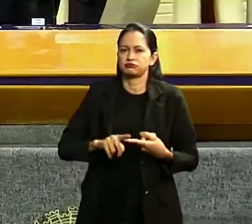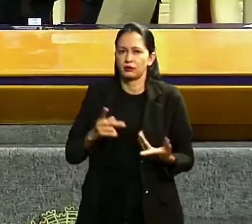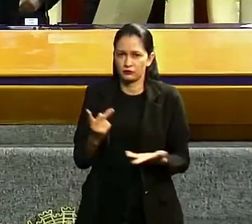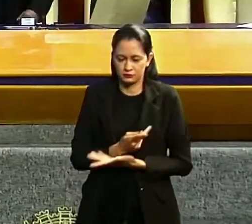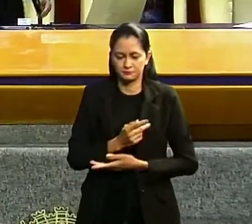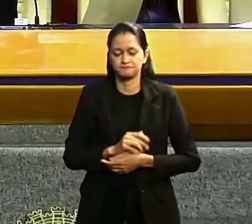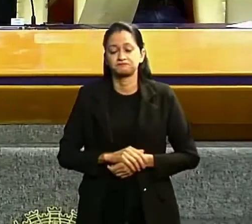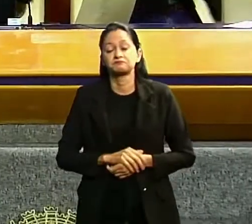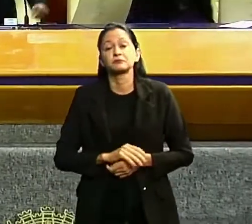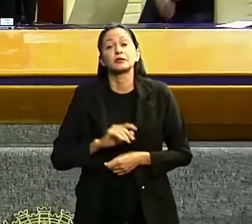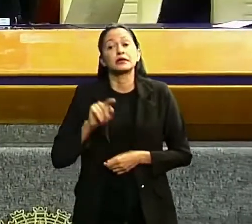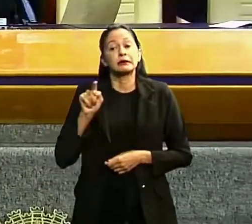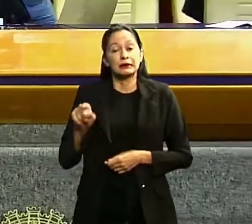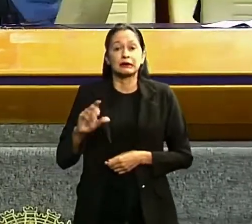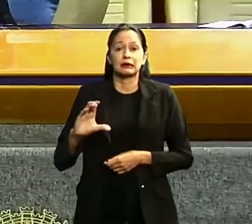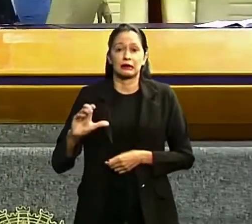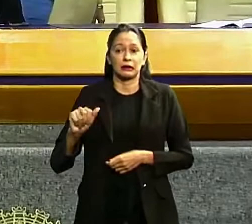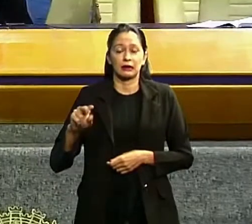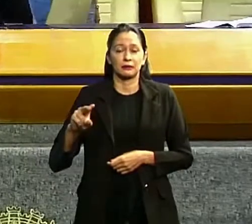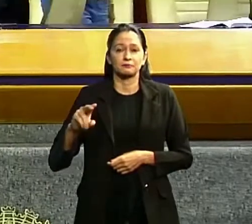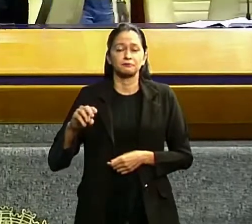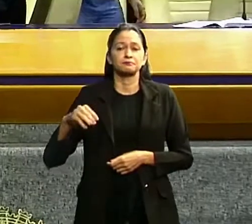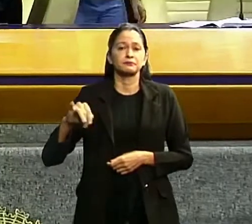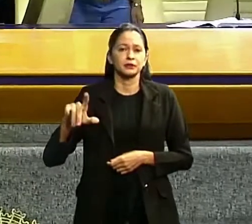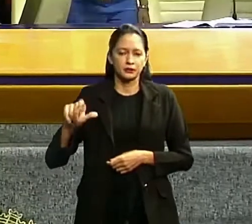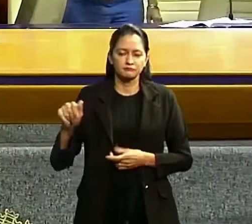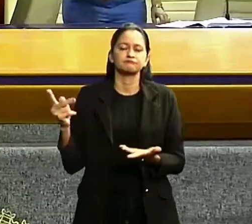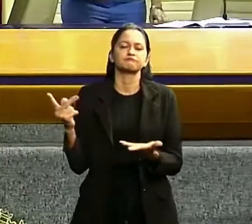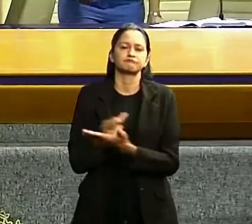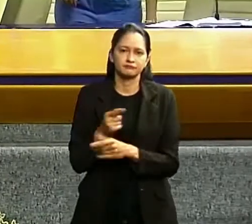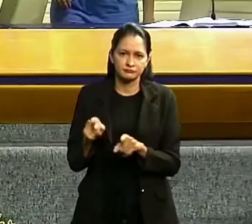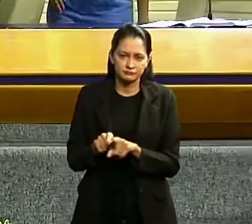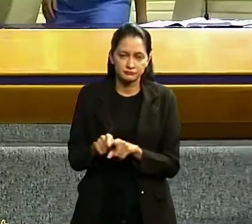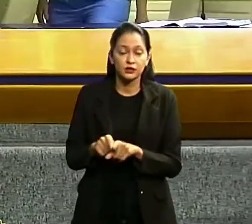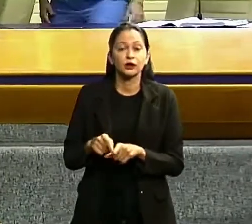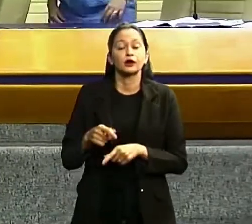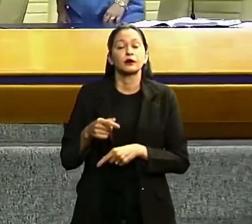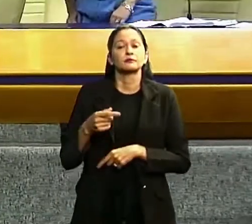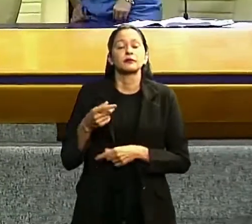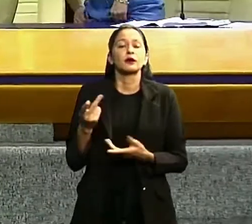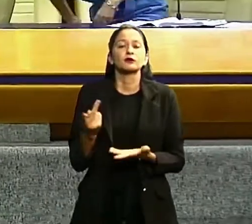vereadora Camila também foi agredida. De que forma? Ela foi banida do seu